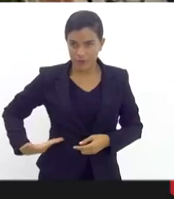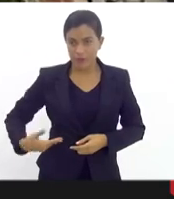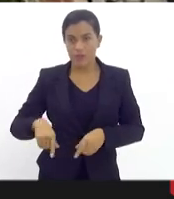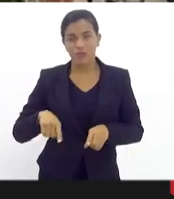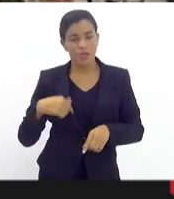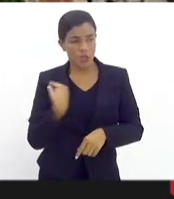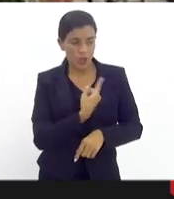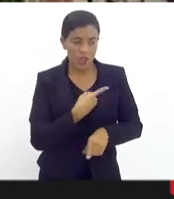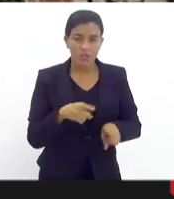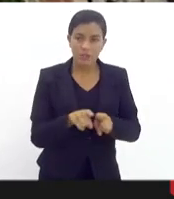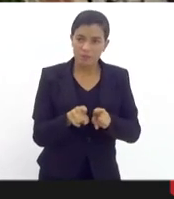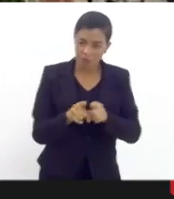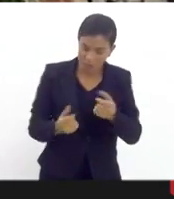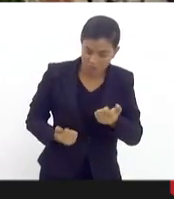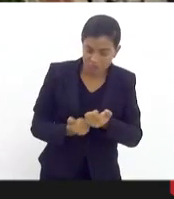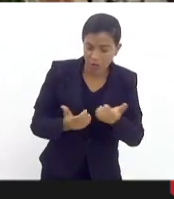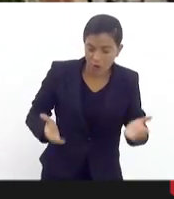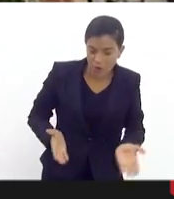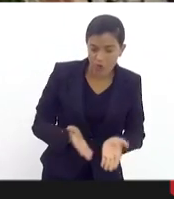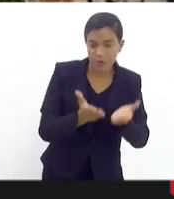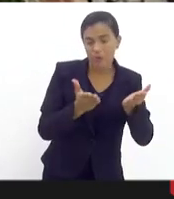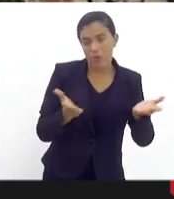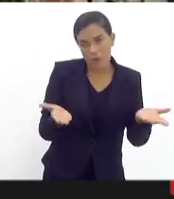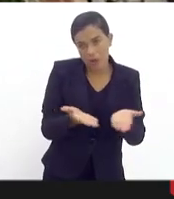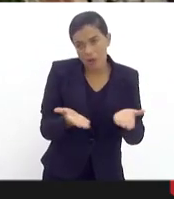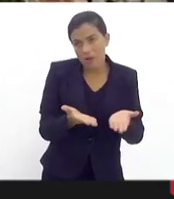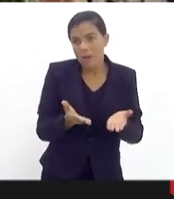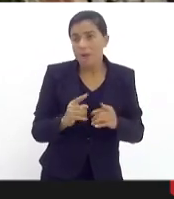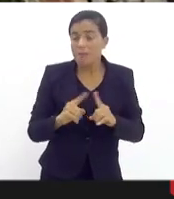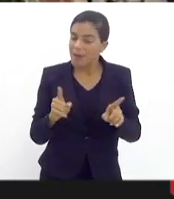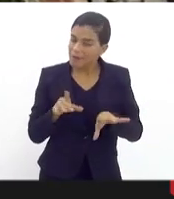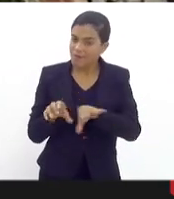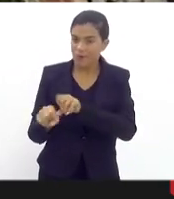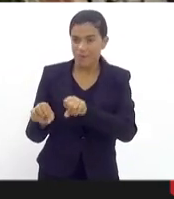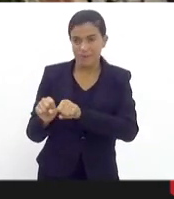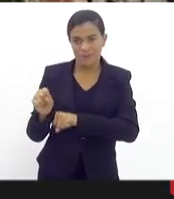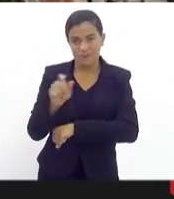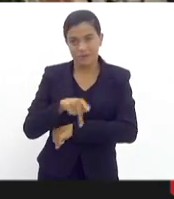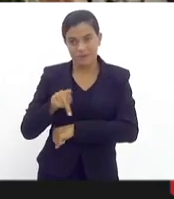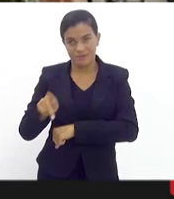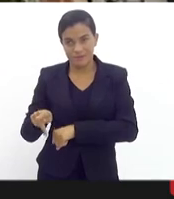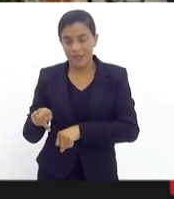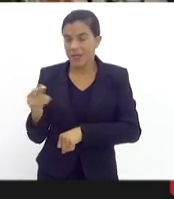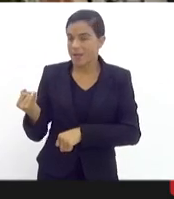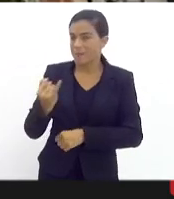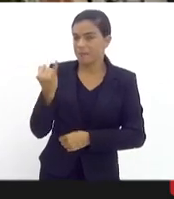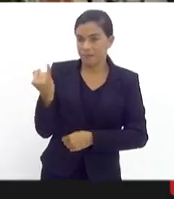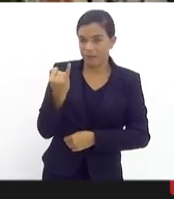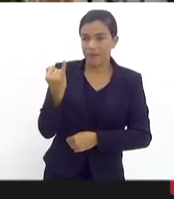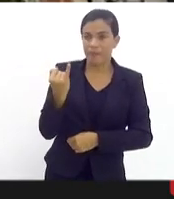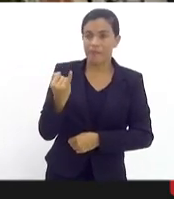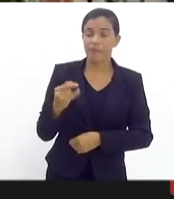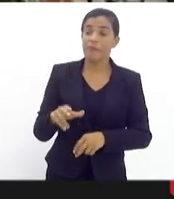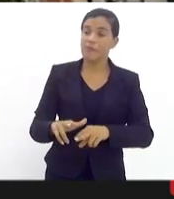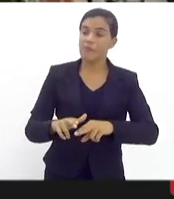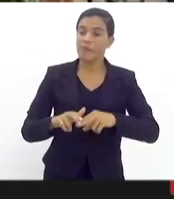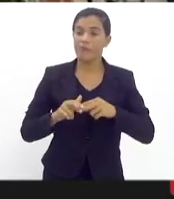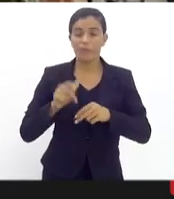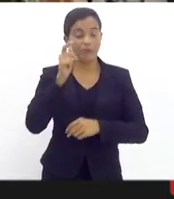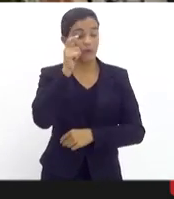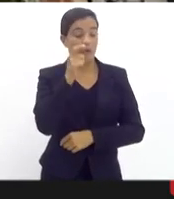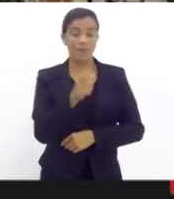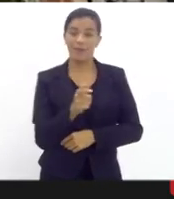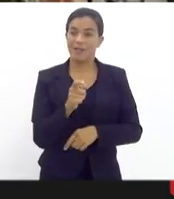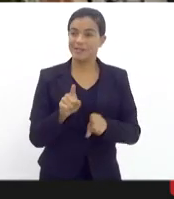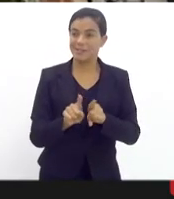devemos contribuir com ela, mas desde já eu acho que a formação de professores é muito importante. Por isso que me interessei